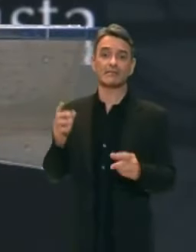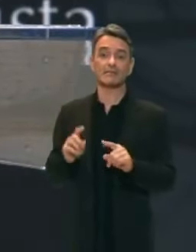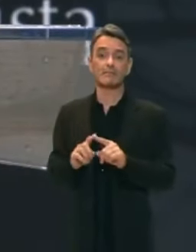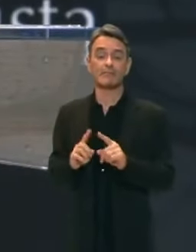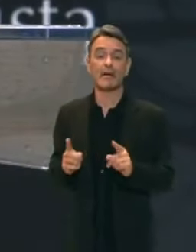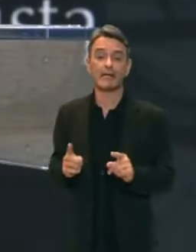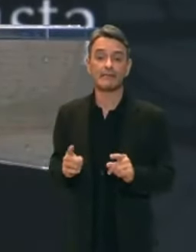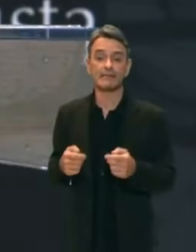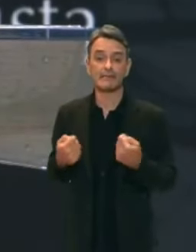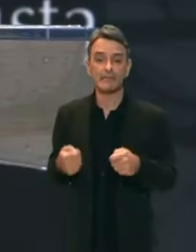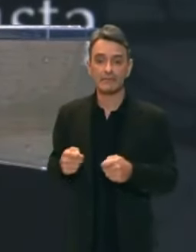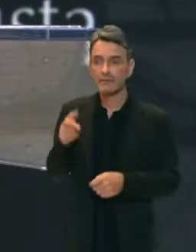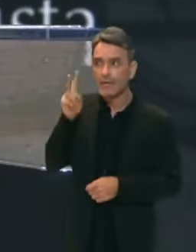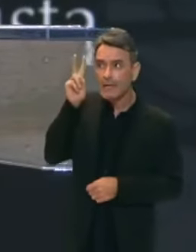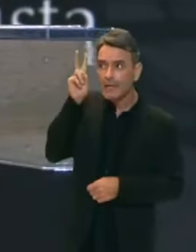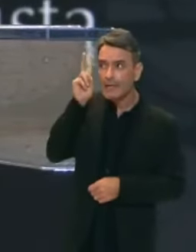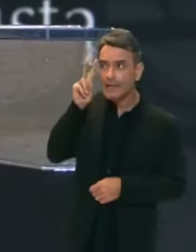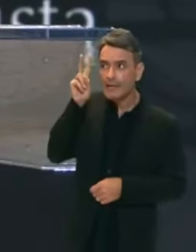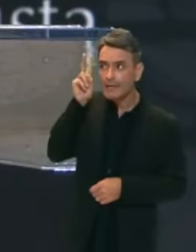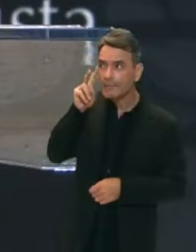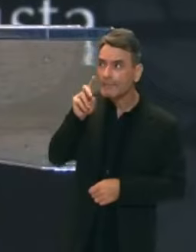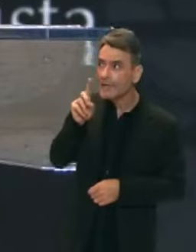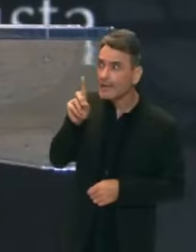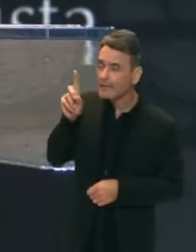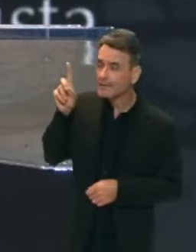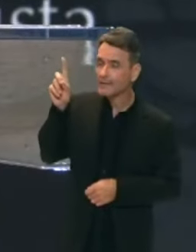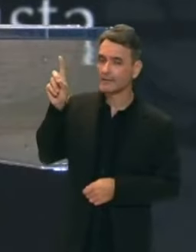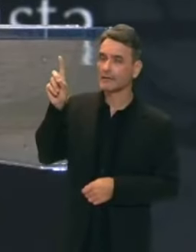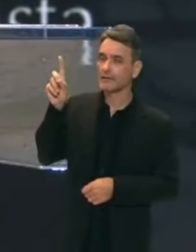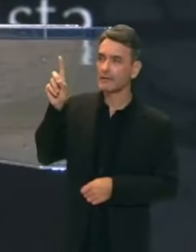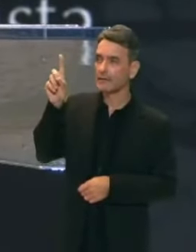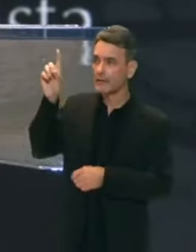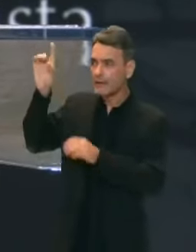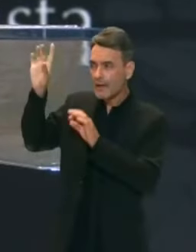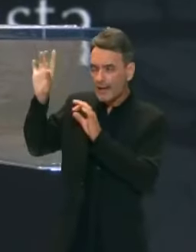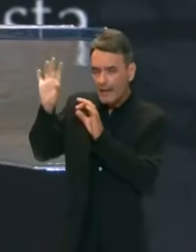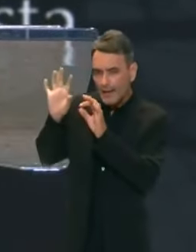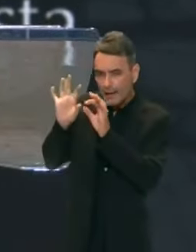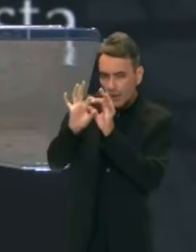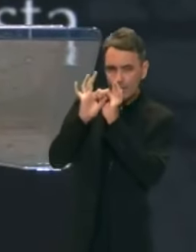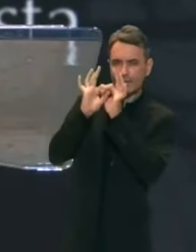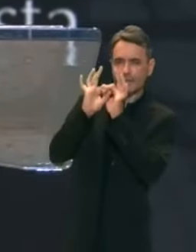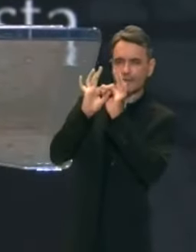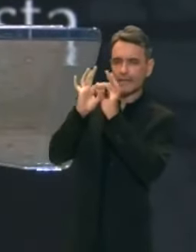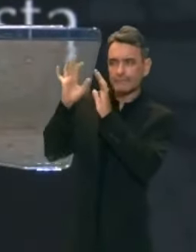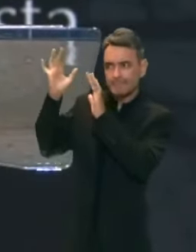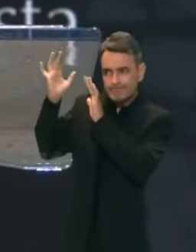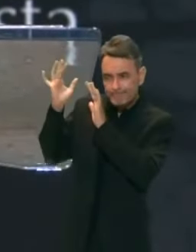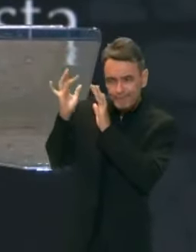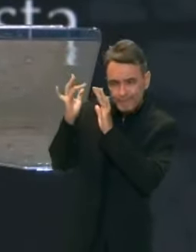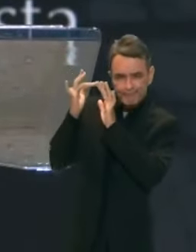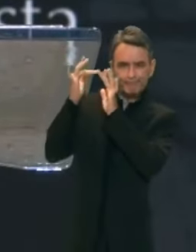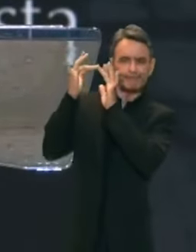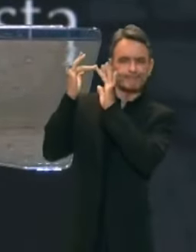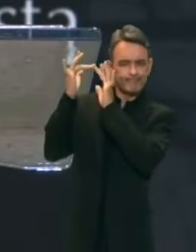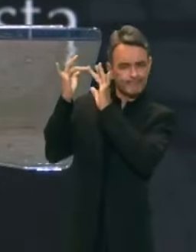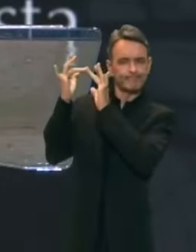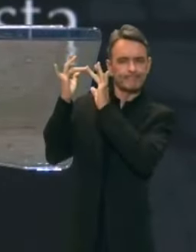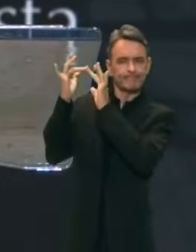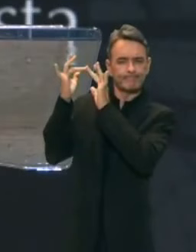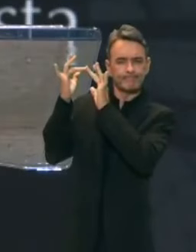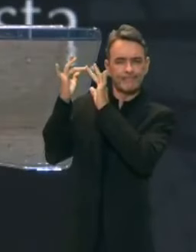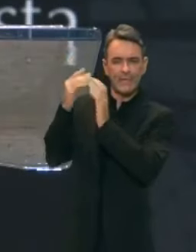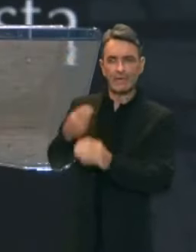Lembre-se, mantenha sua mente conectada ao Senhor, buscando as coisas de Deus,